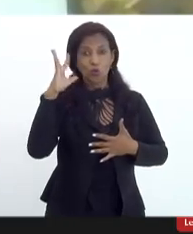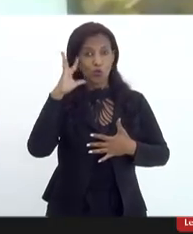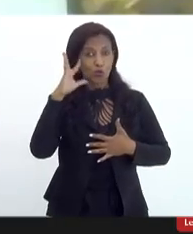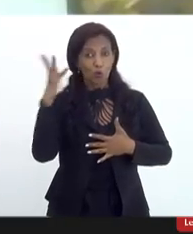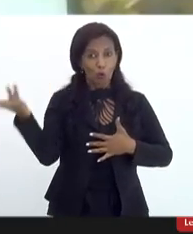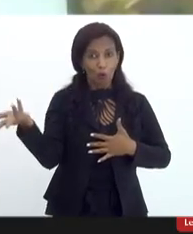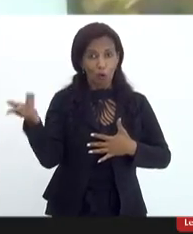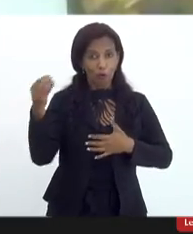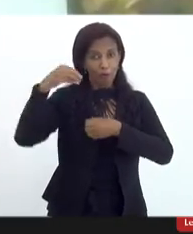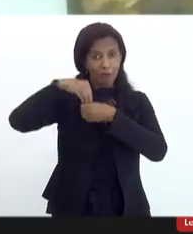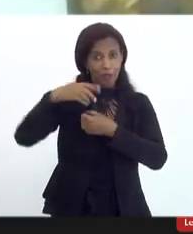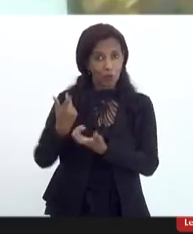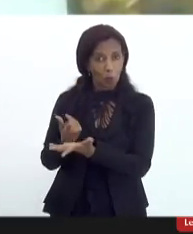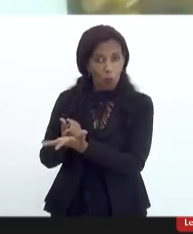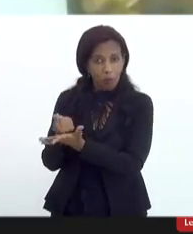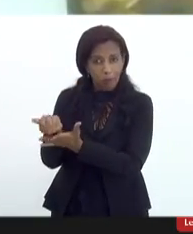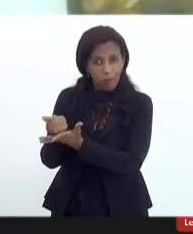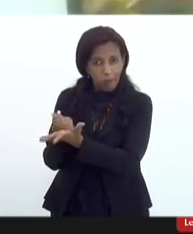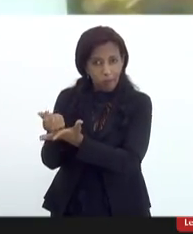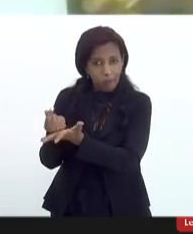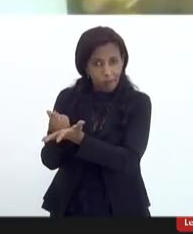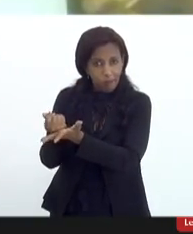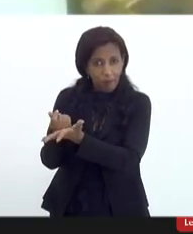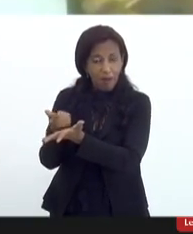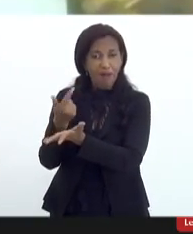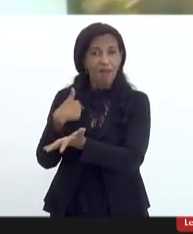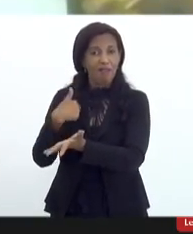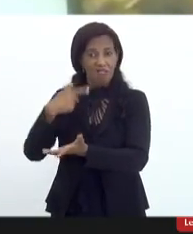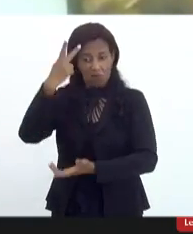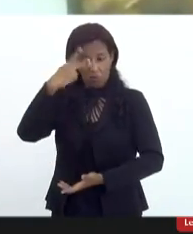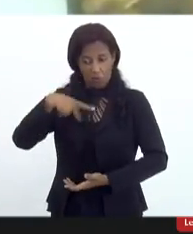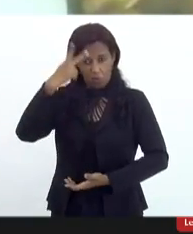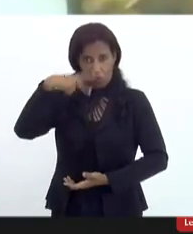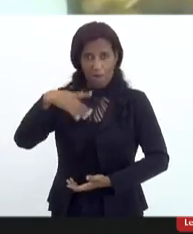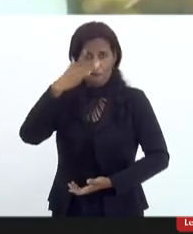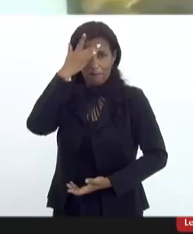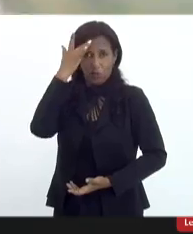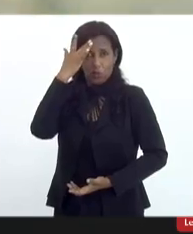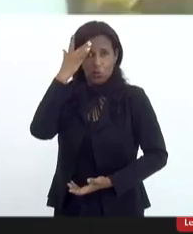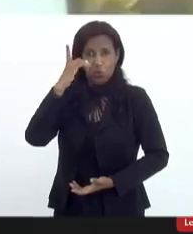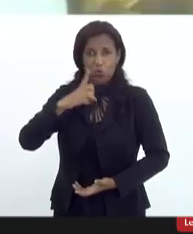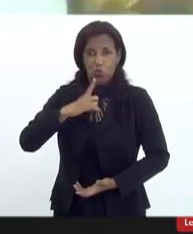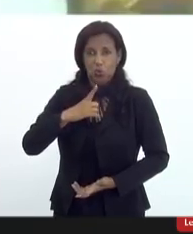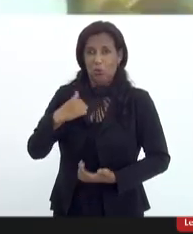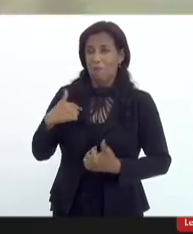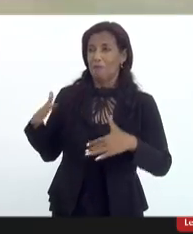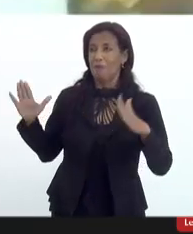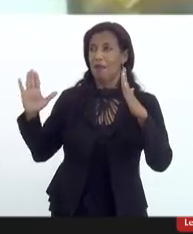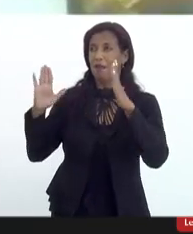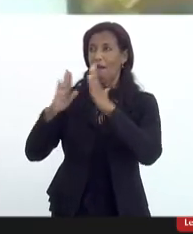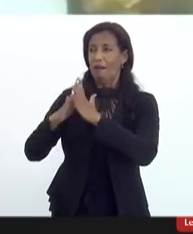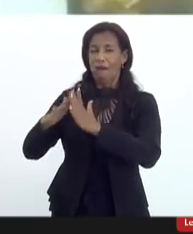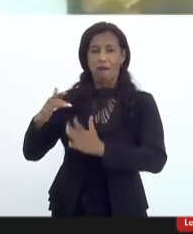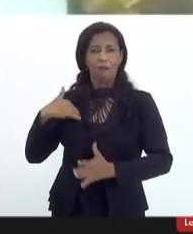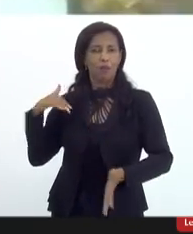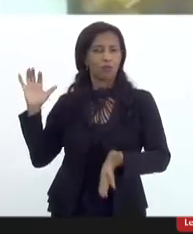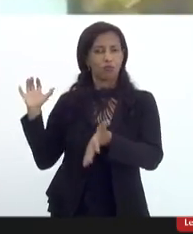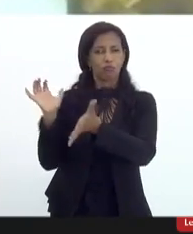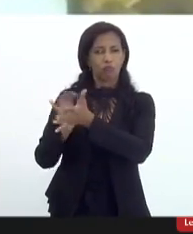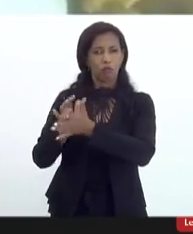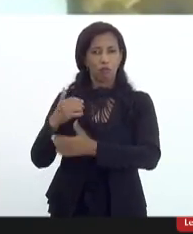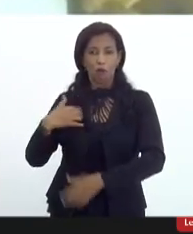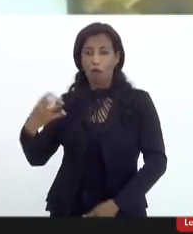consumo dentro do capitalismo é eu, enquanto indivíduo, que tenho minha casa, meu marido,